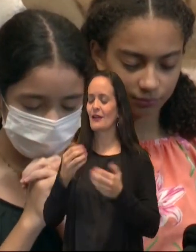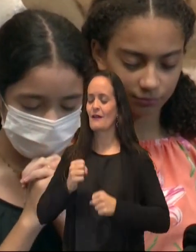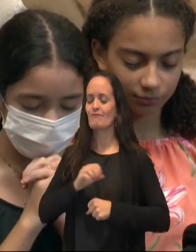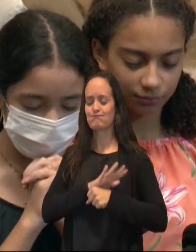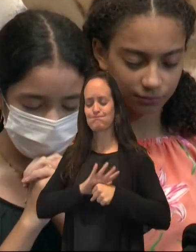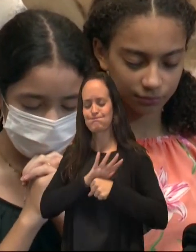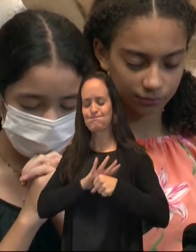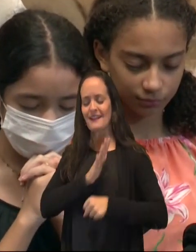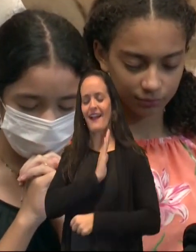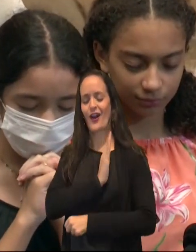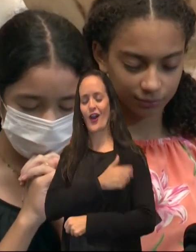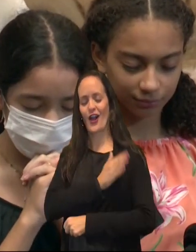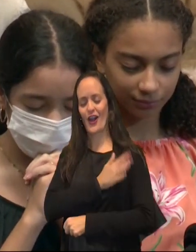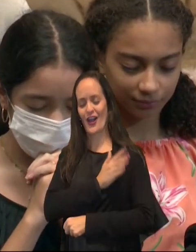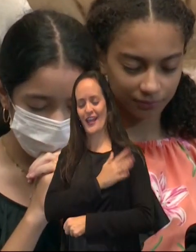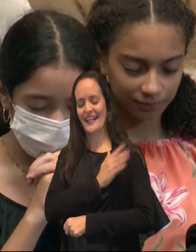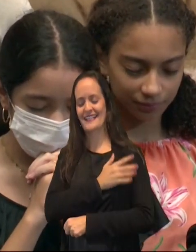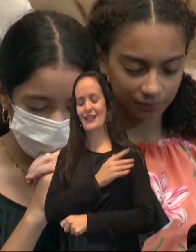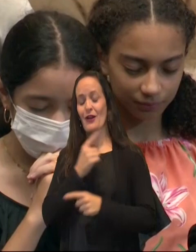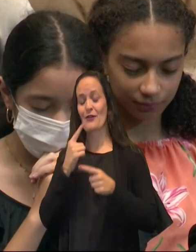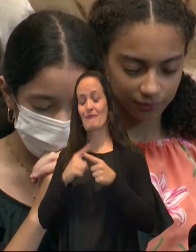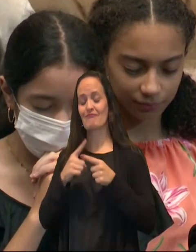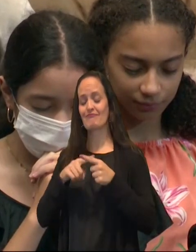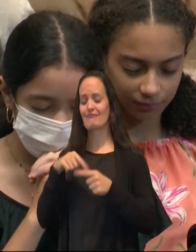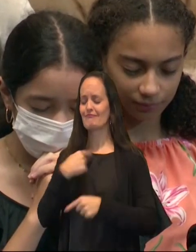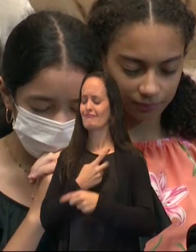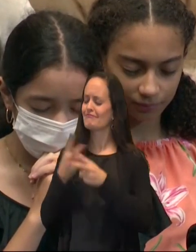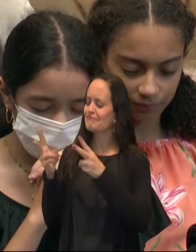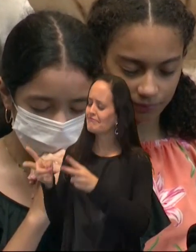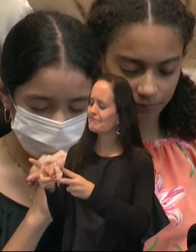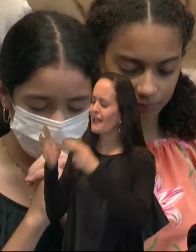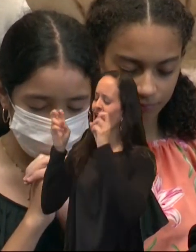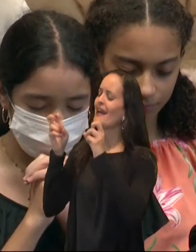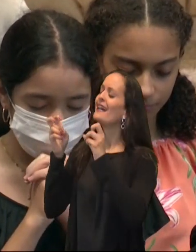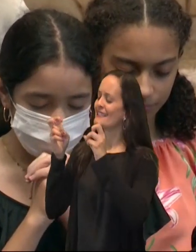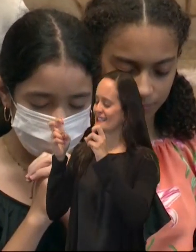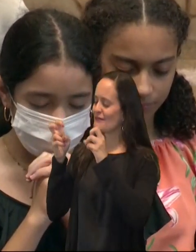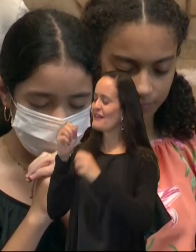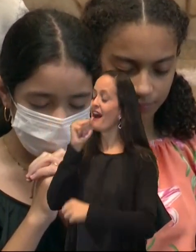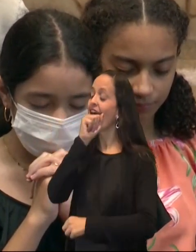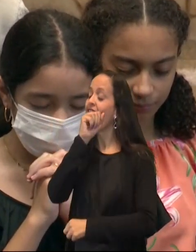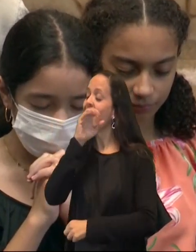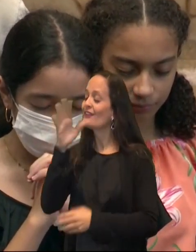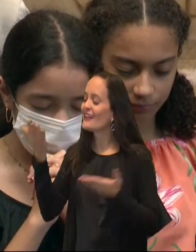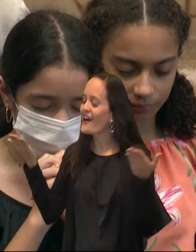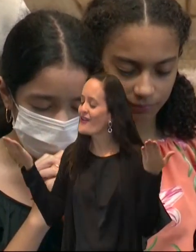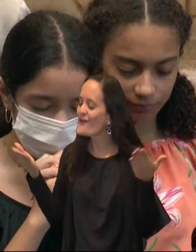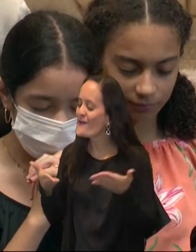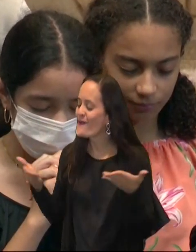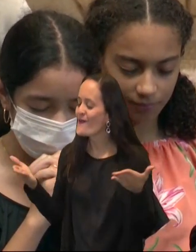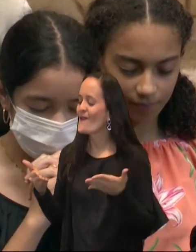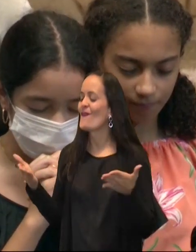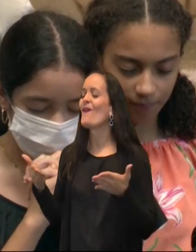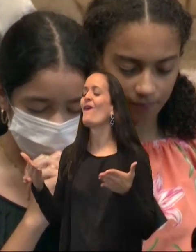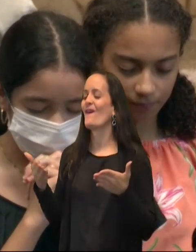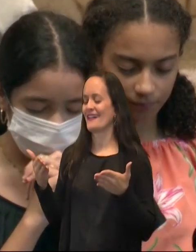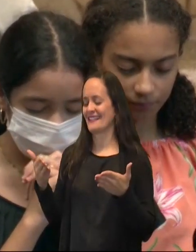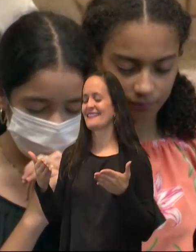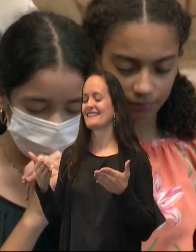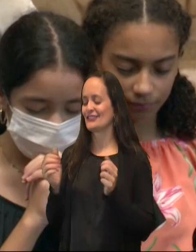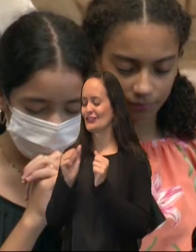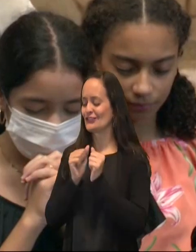alegria, ao olharmos e percebermos, ó Deus, quantos adolescentes, agora nós como Juventude Memorial